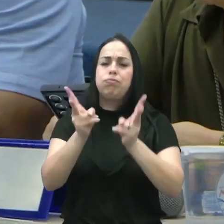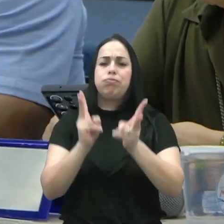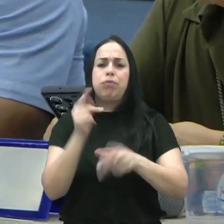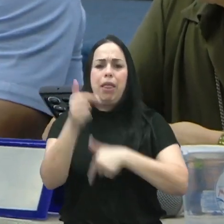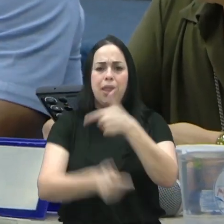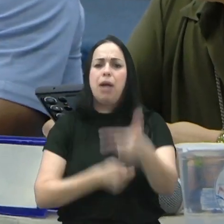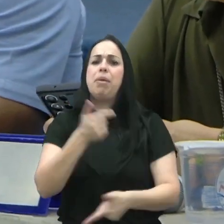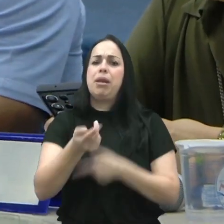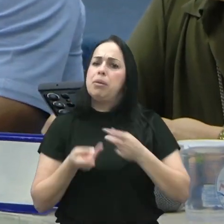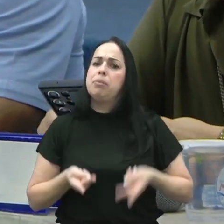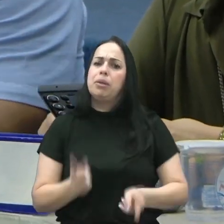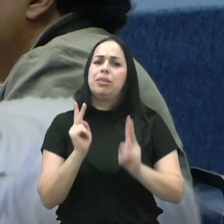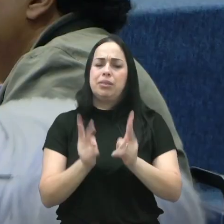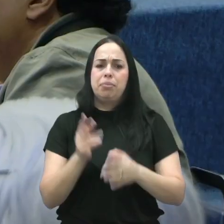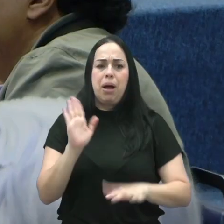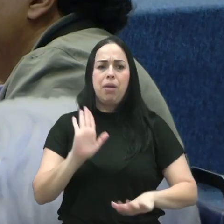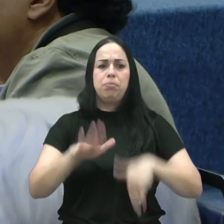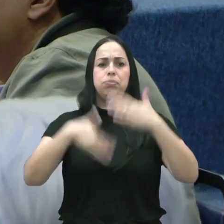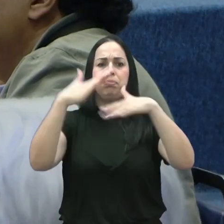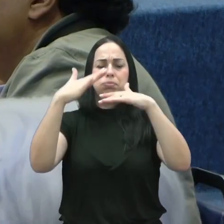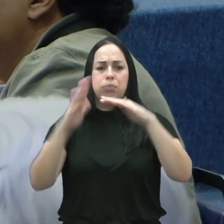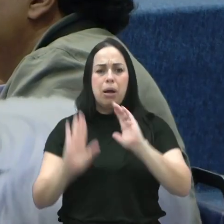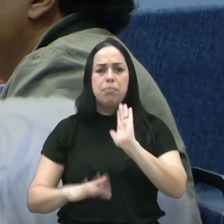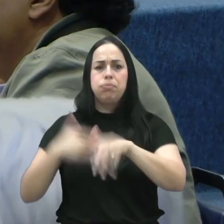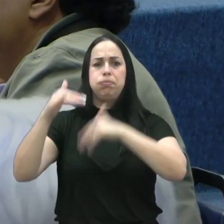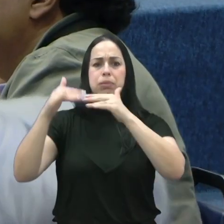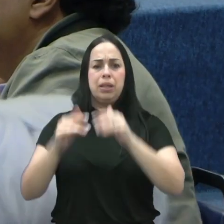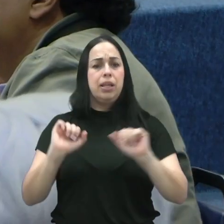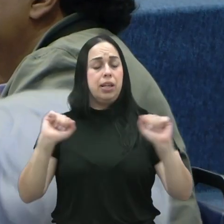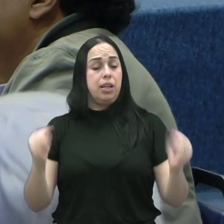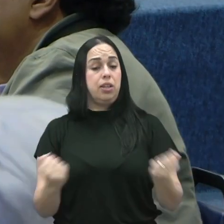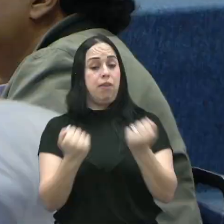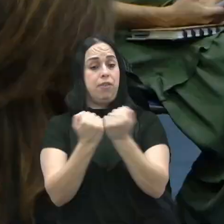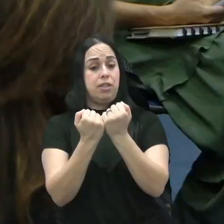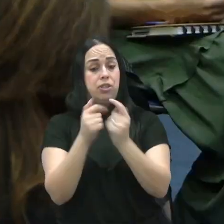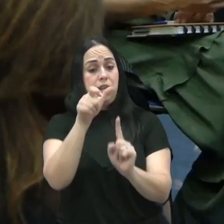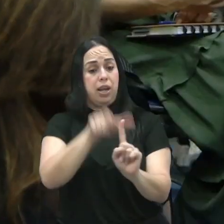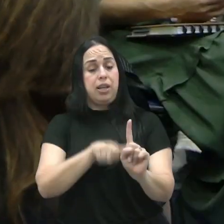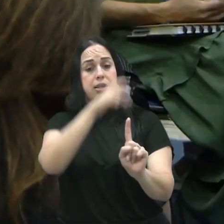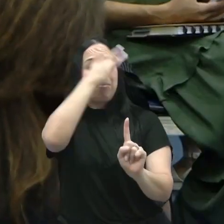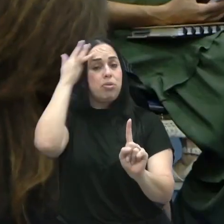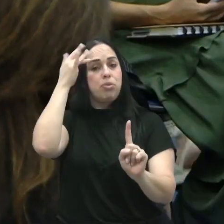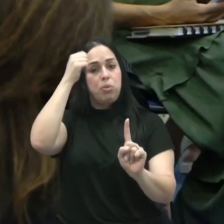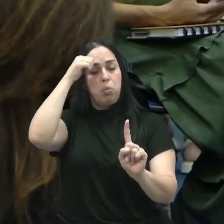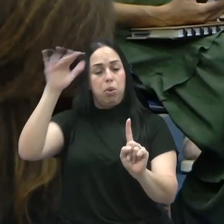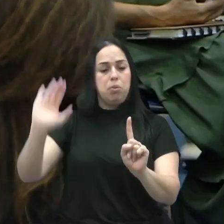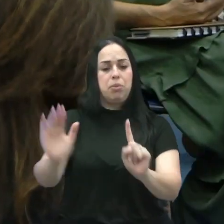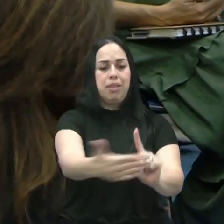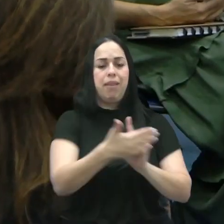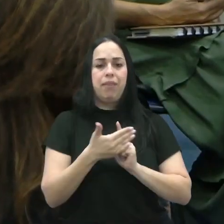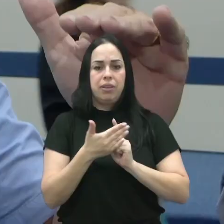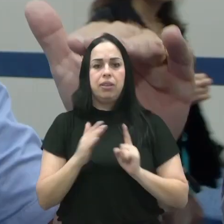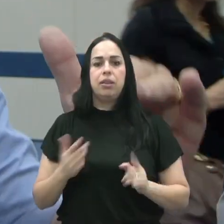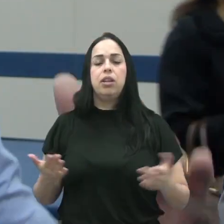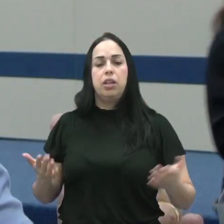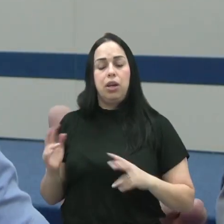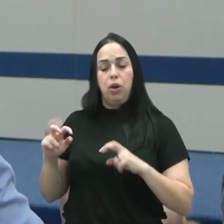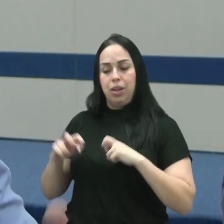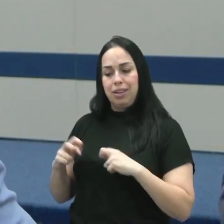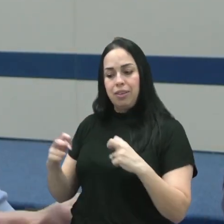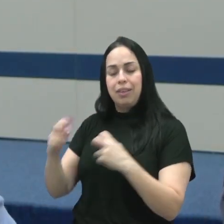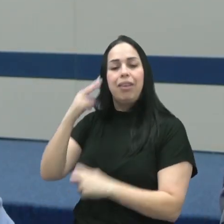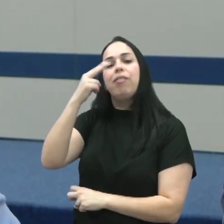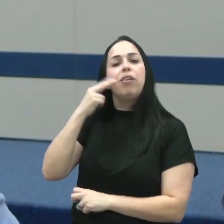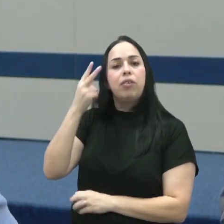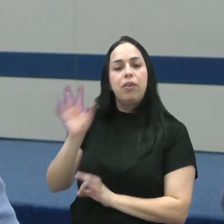da continuidade do trabalho para continuar avançando na pauta em defesa da pessoa com autismo. Vamos nos